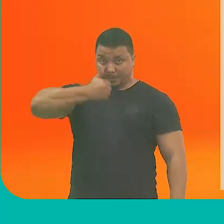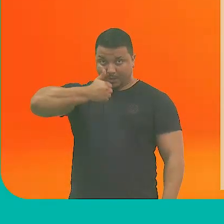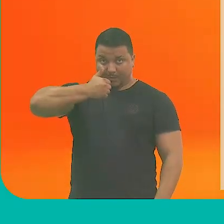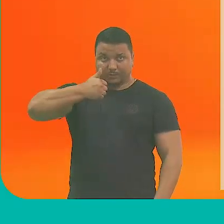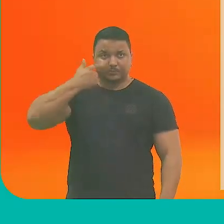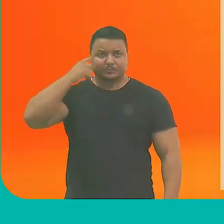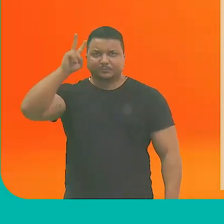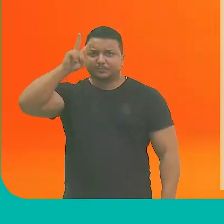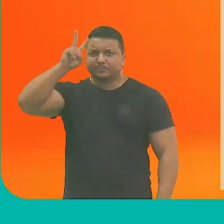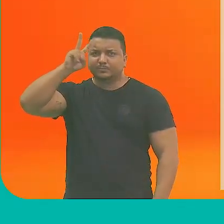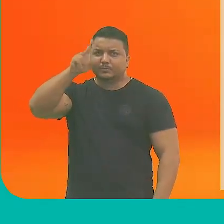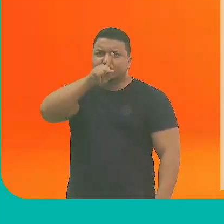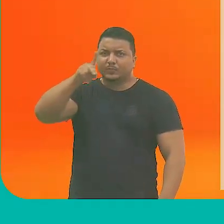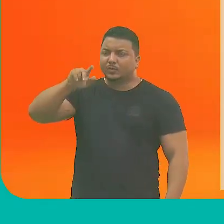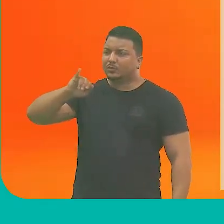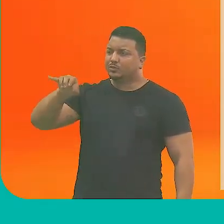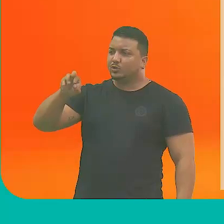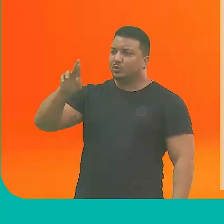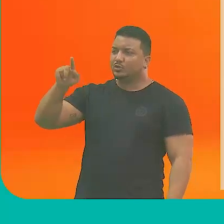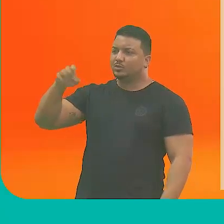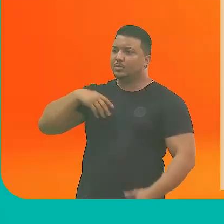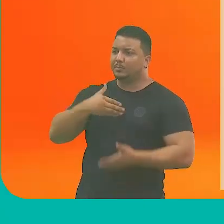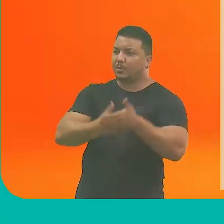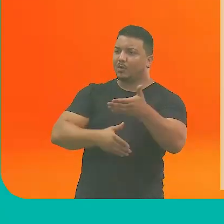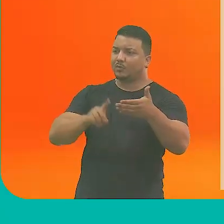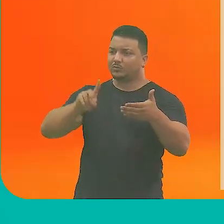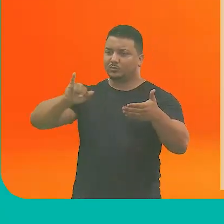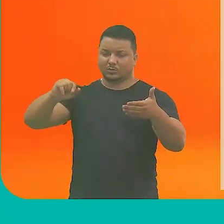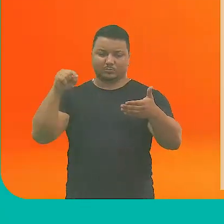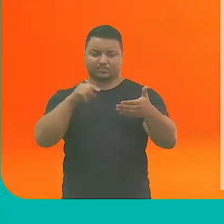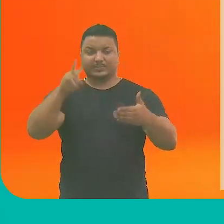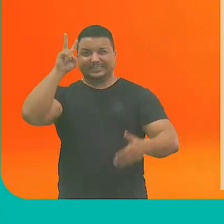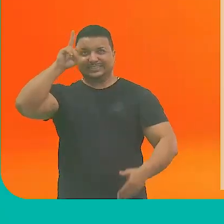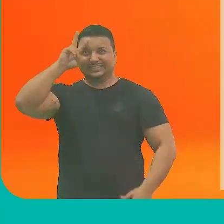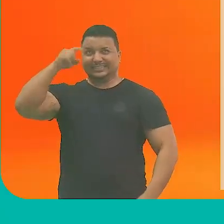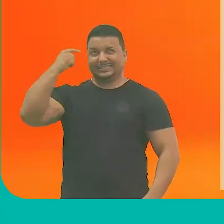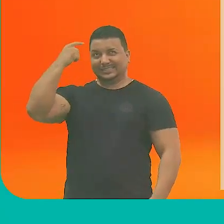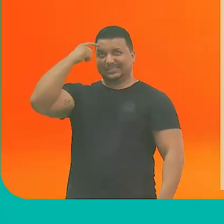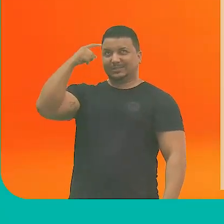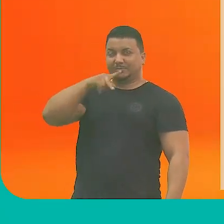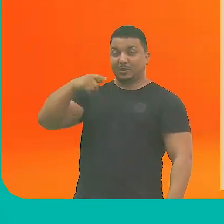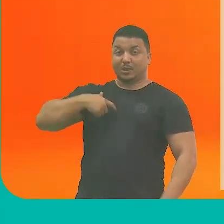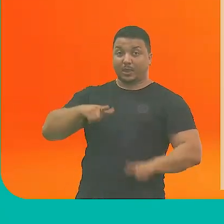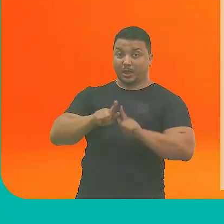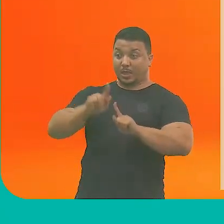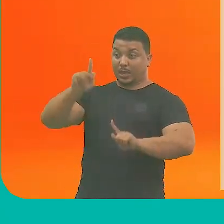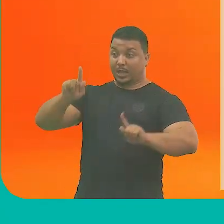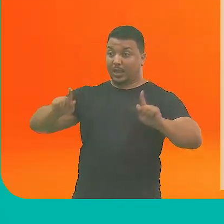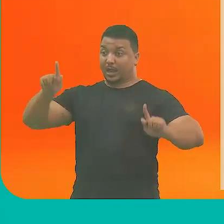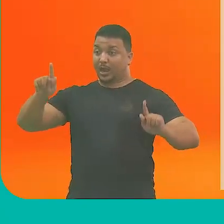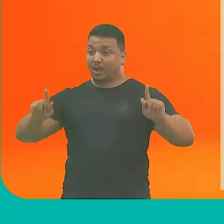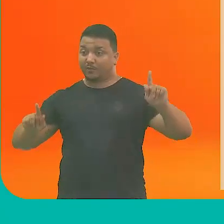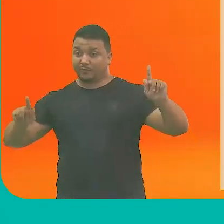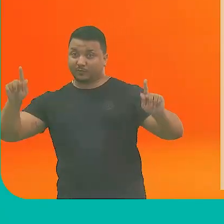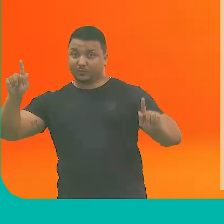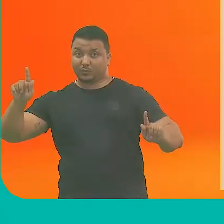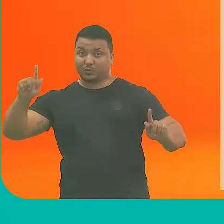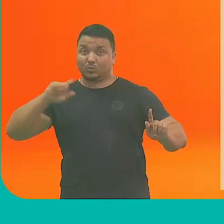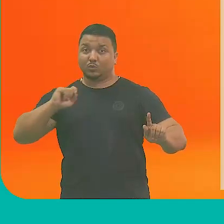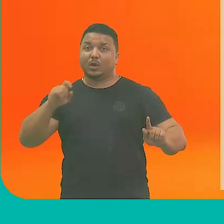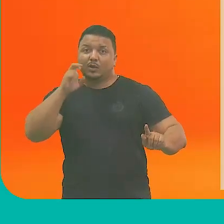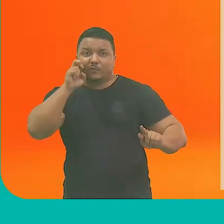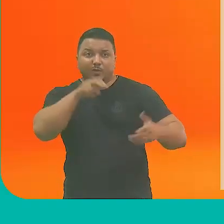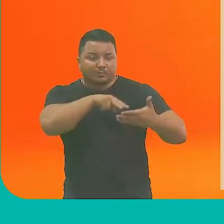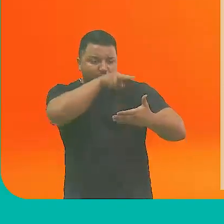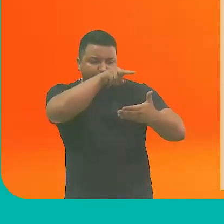vão lembrar do professor Jorge no dia da prova, tá? Quando pegar um gráfico, nós devemos observar tudo